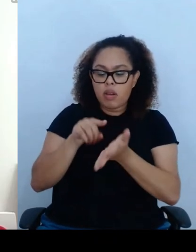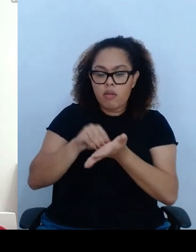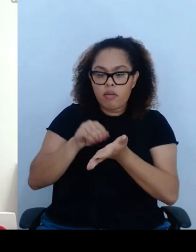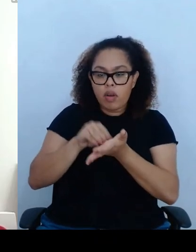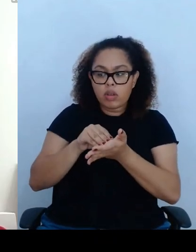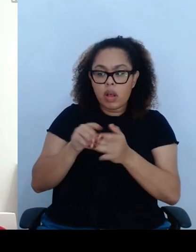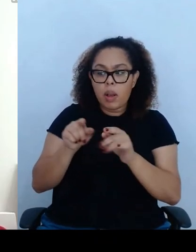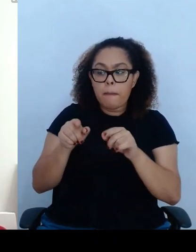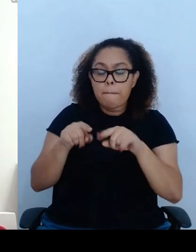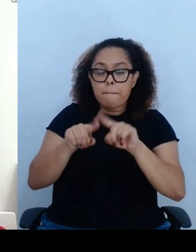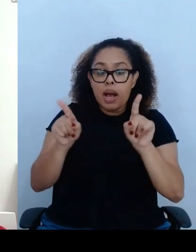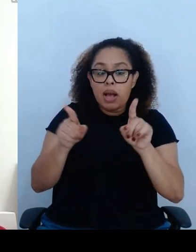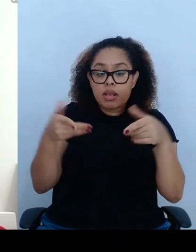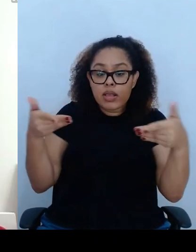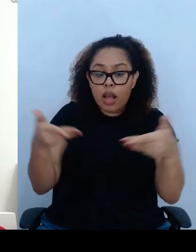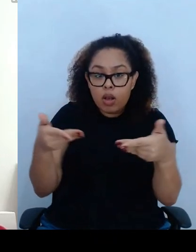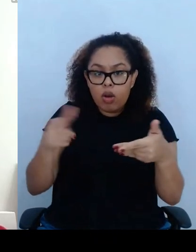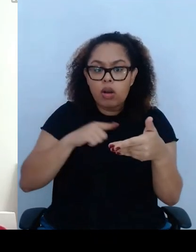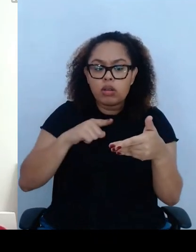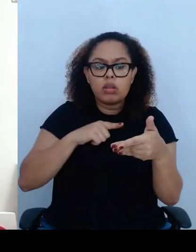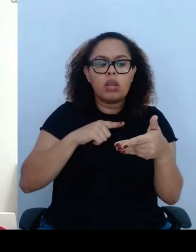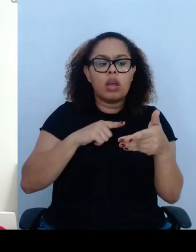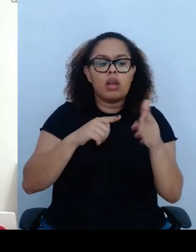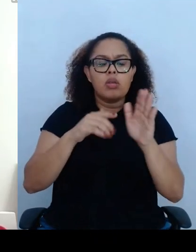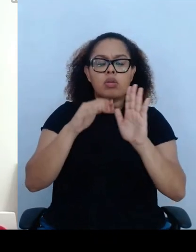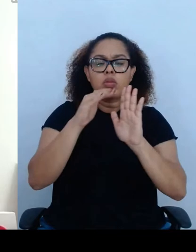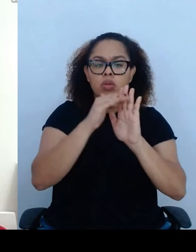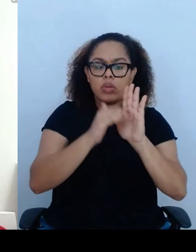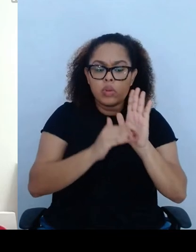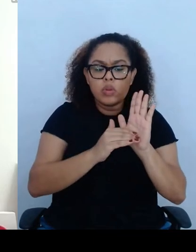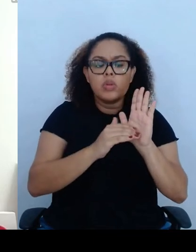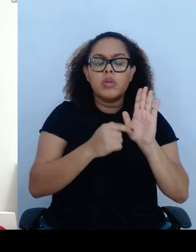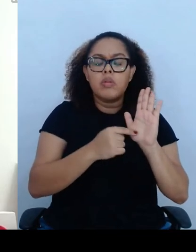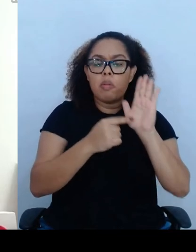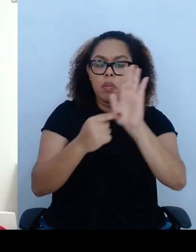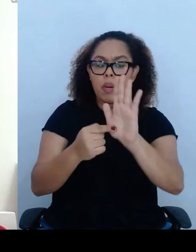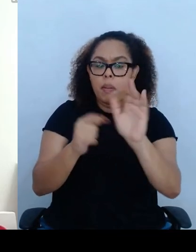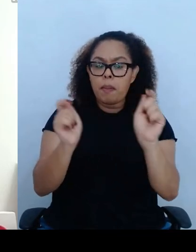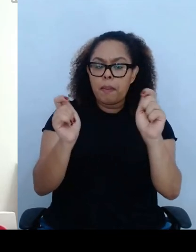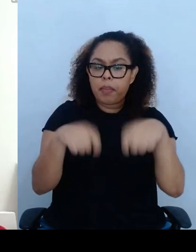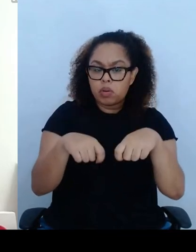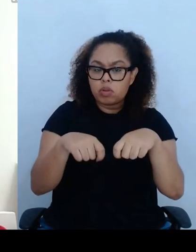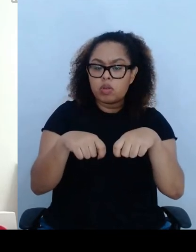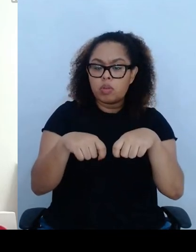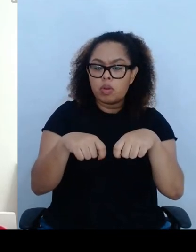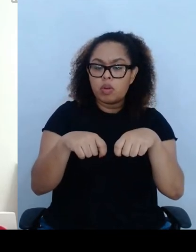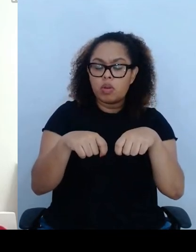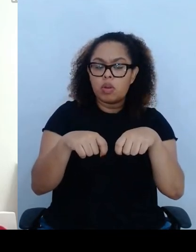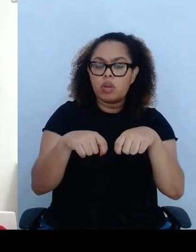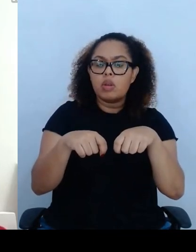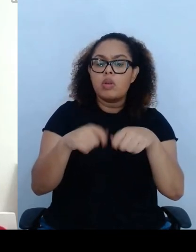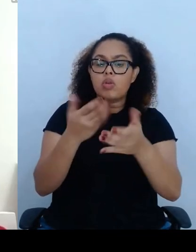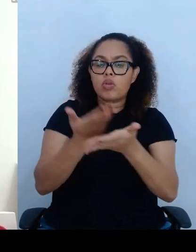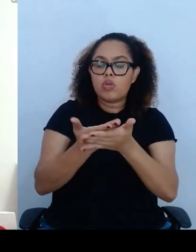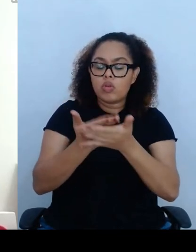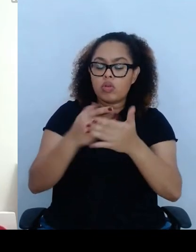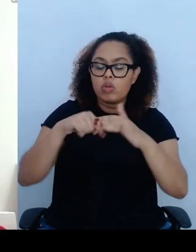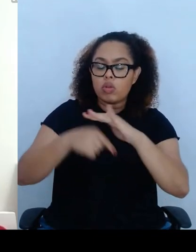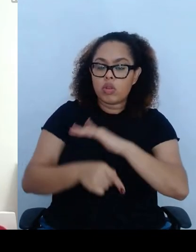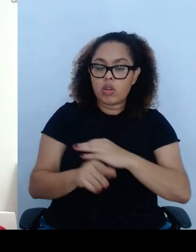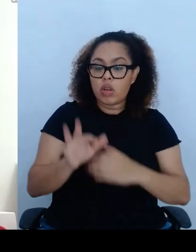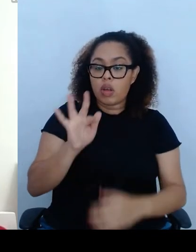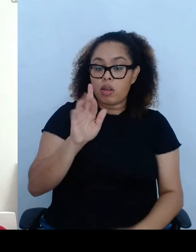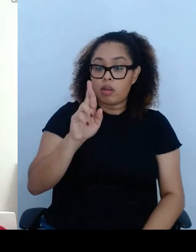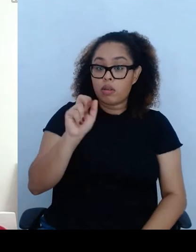abrangente um trabalho brilhante que permitiu que se desenvolvessem os estudos de Francis Bacon ao longo dos últimos